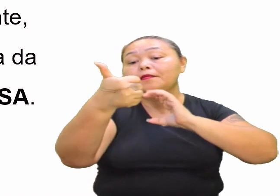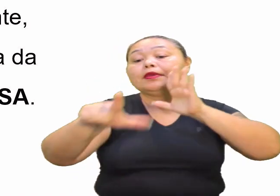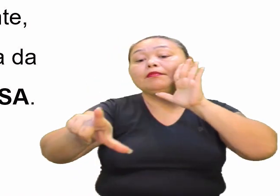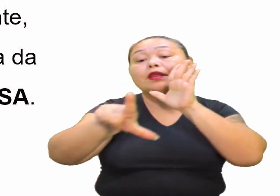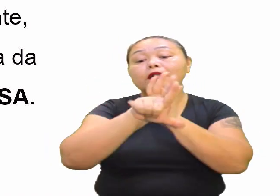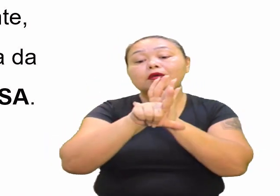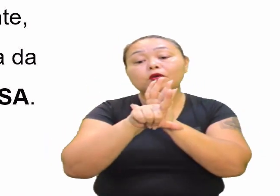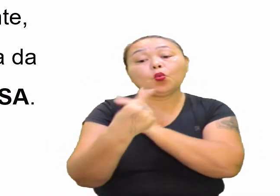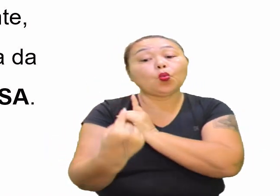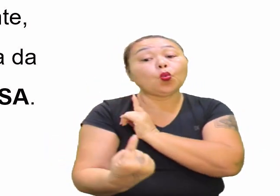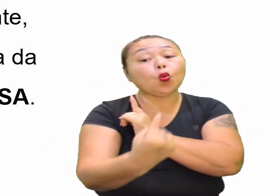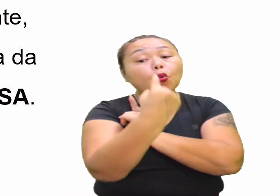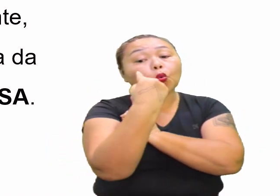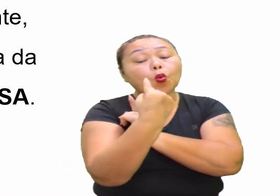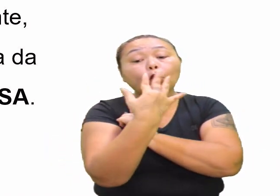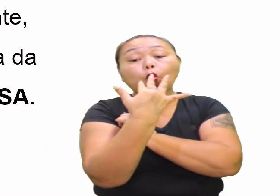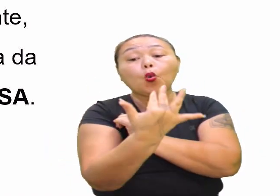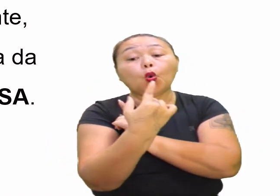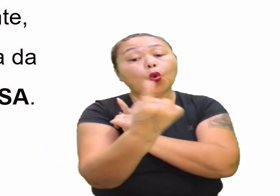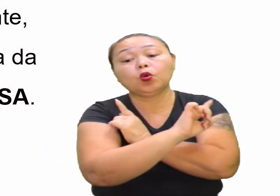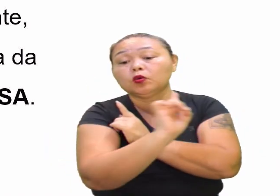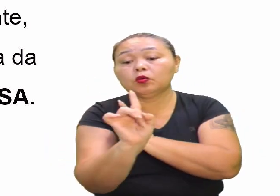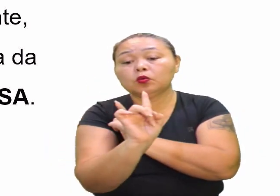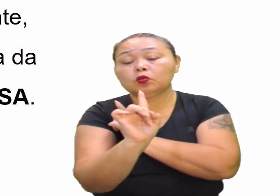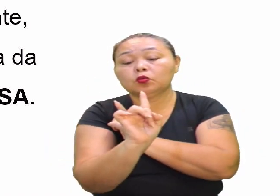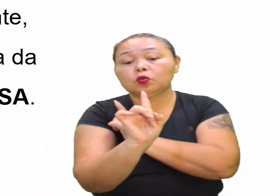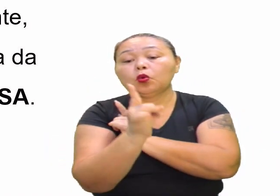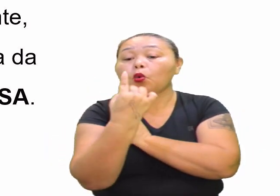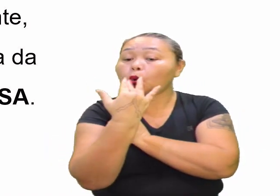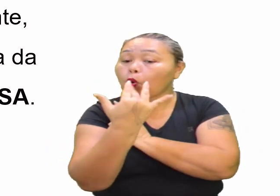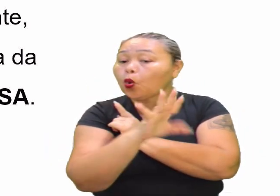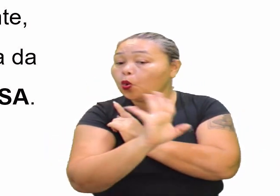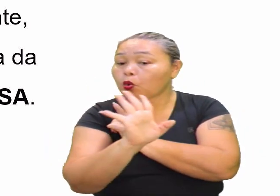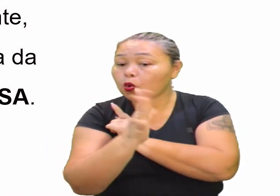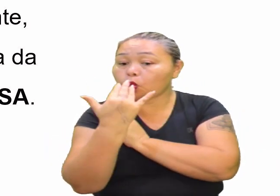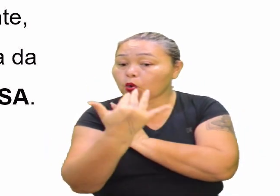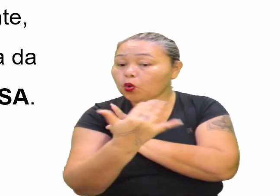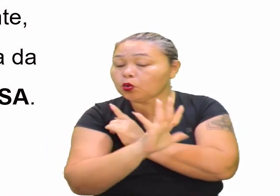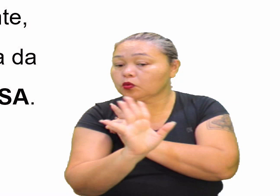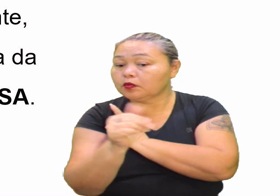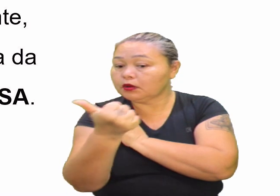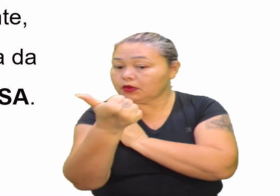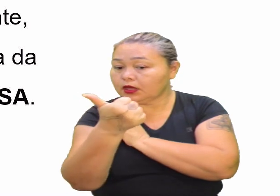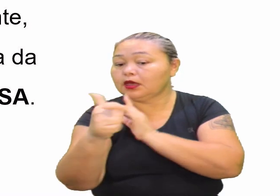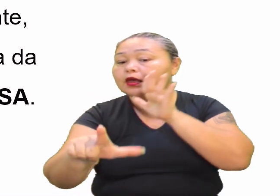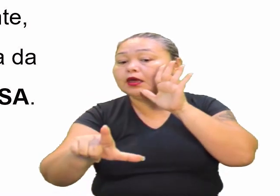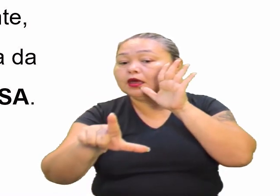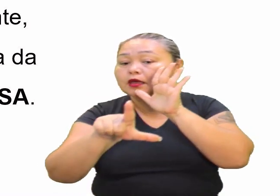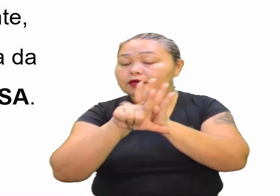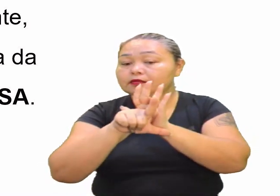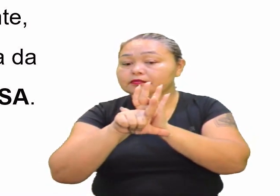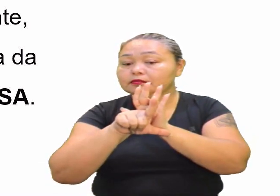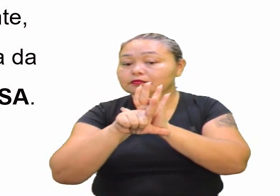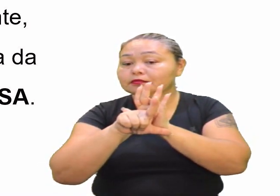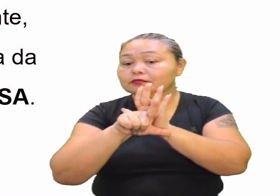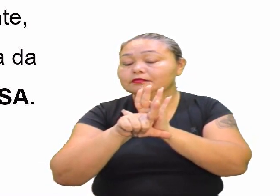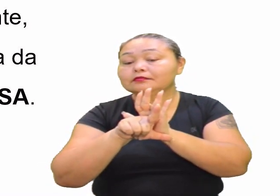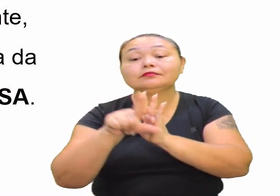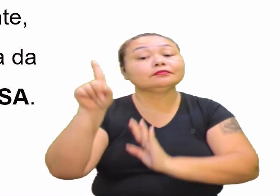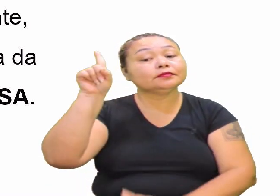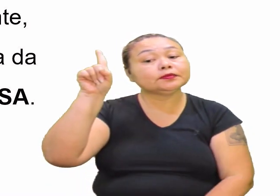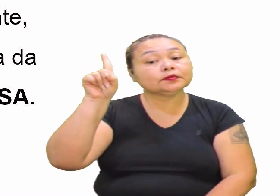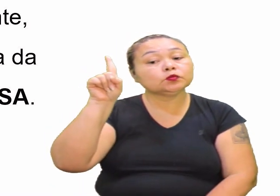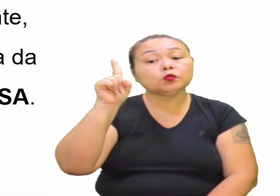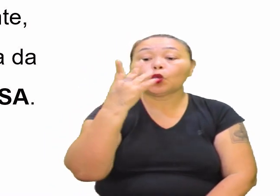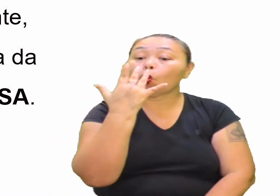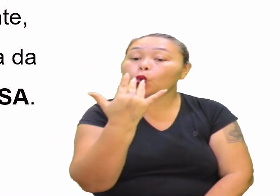lei, trabalhou com cor. Primeira lei, the first. Primeira,